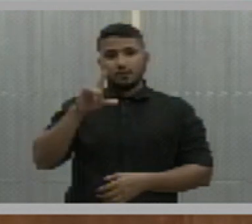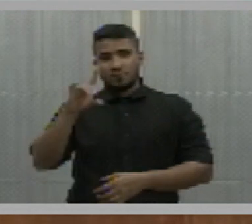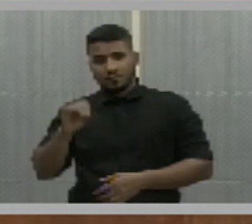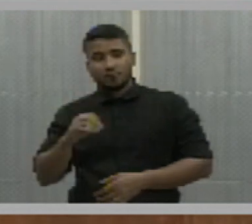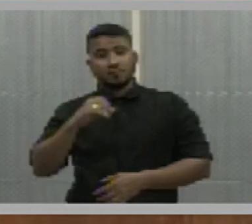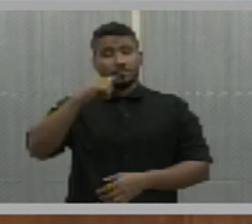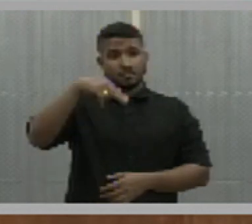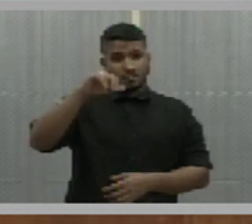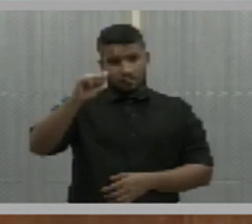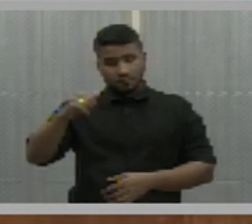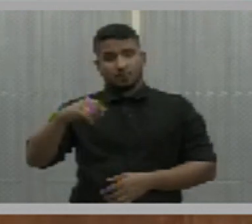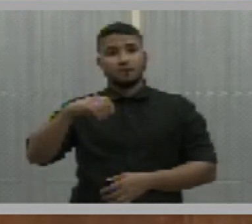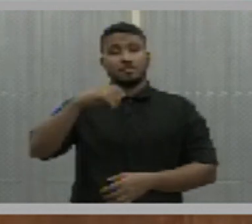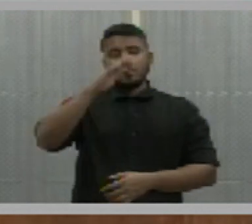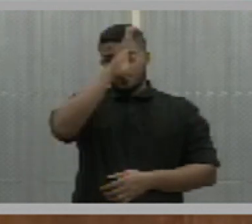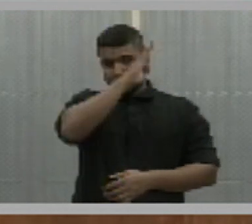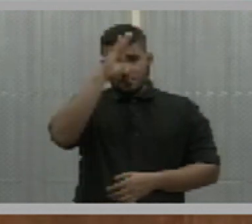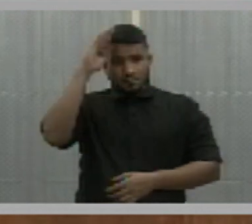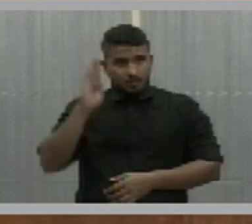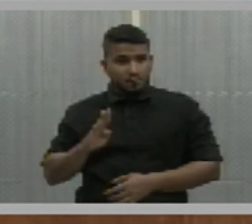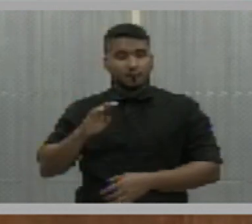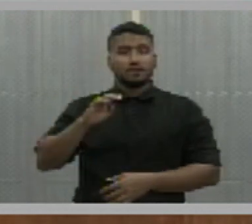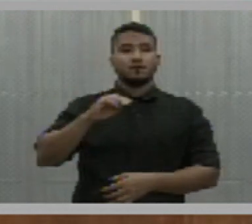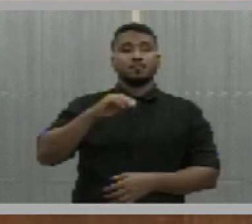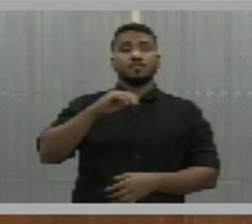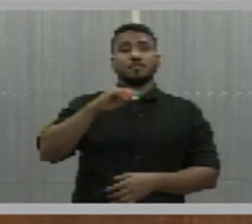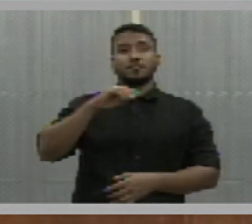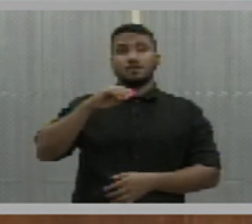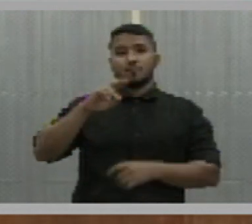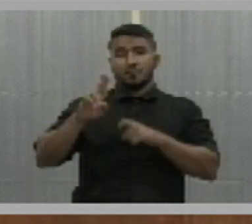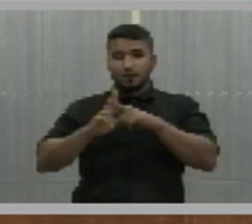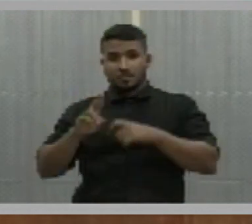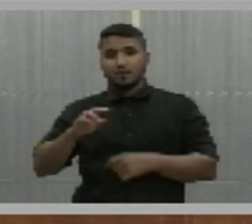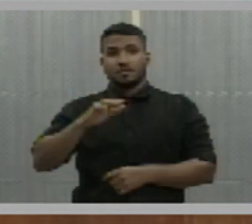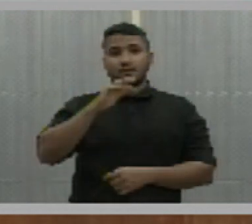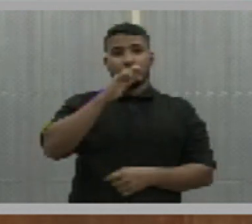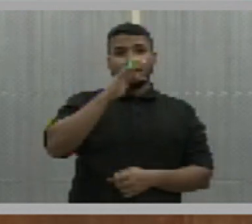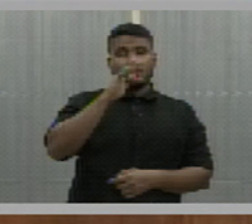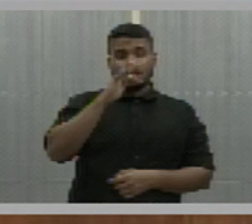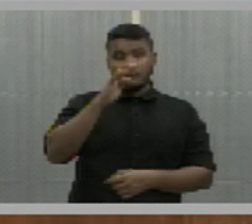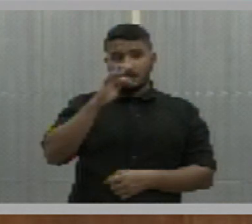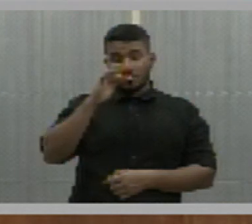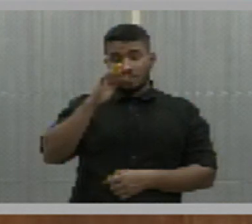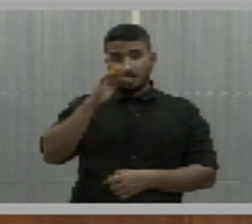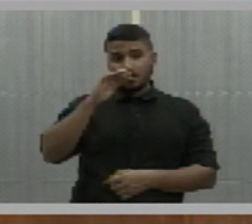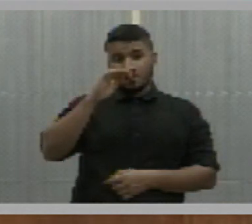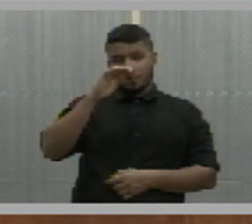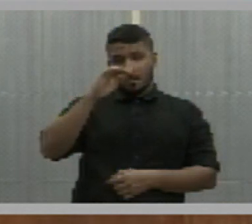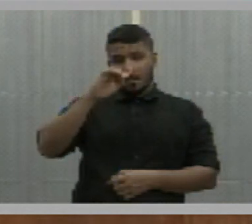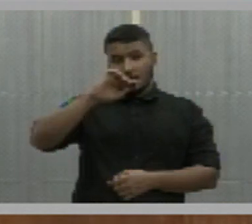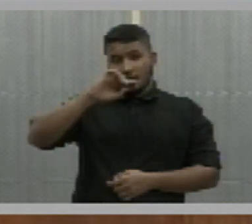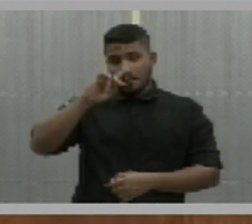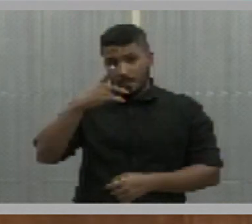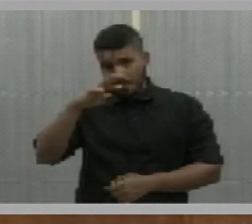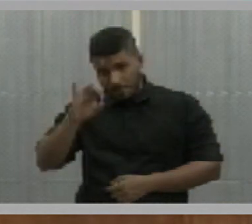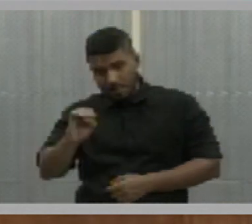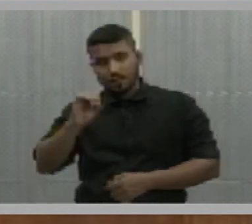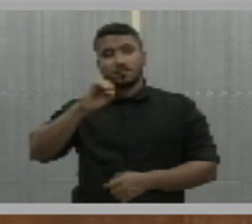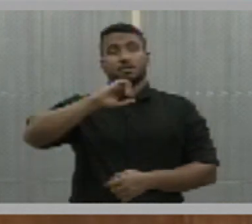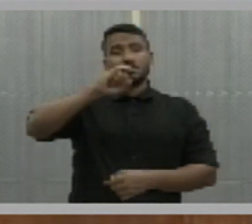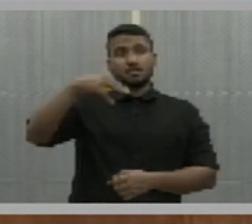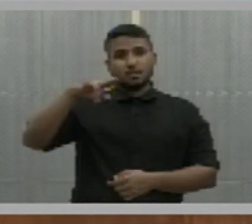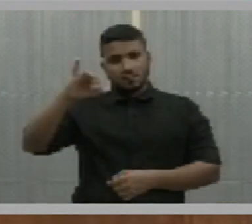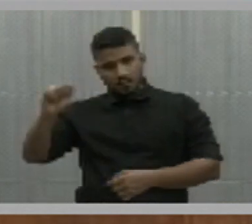Paula, Bárbara do Firmino, doutor Hélio, doutor Thales Coelho, Flávio Júnior, Georgiano Neto, Gustavo Neiva, Hélio Isaías, Henrique Pires,